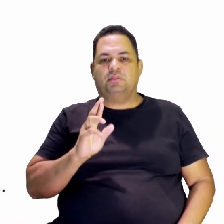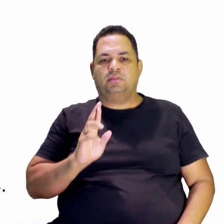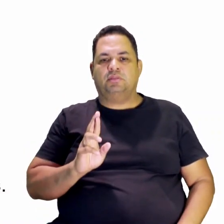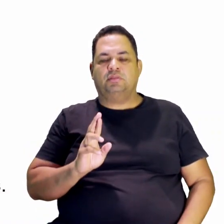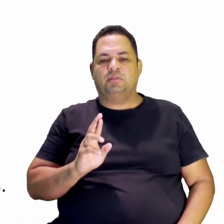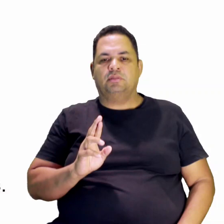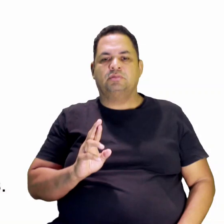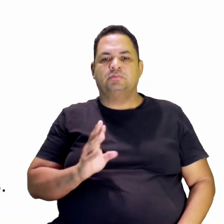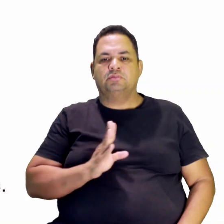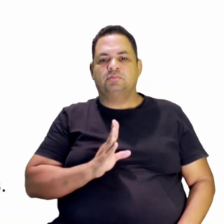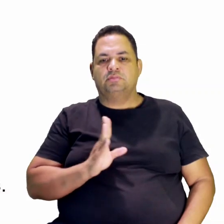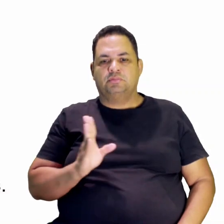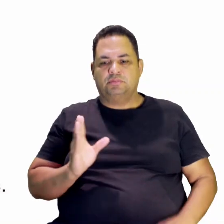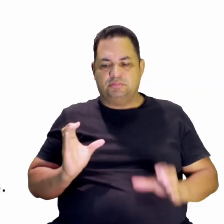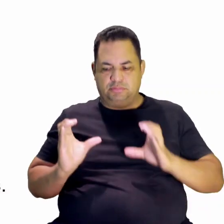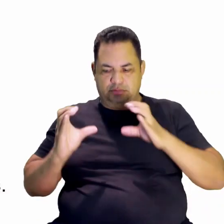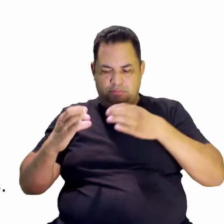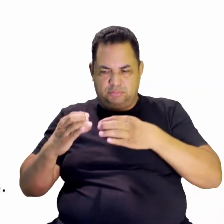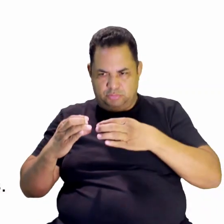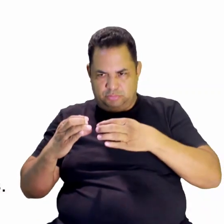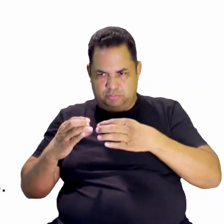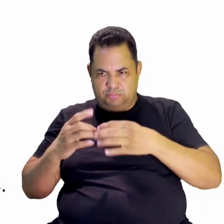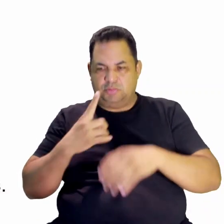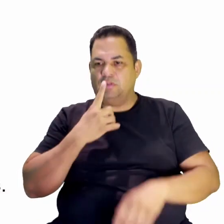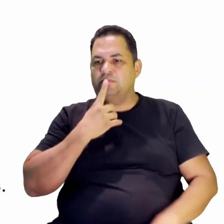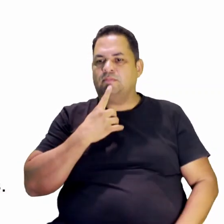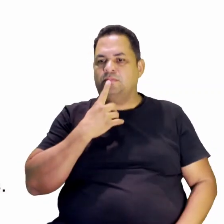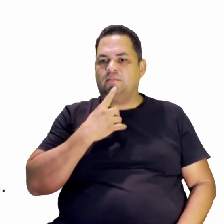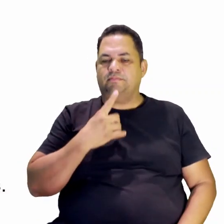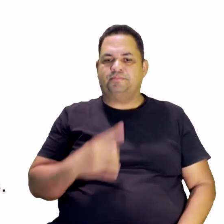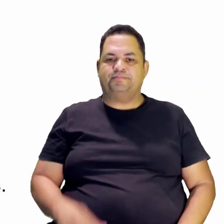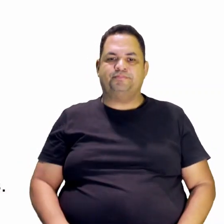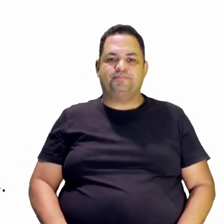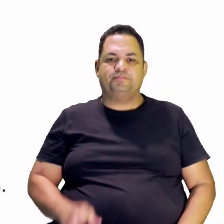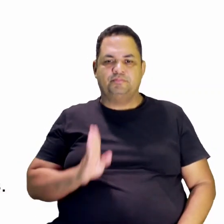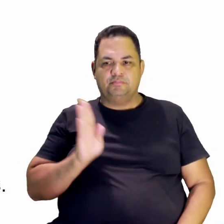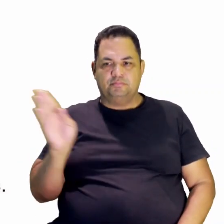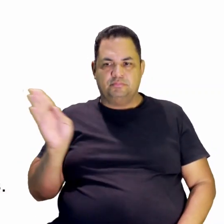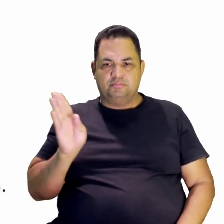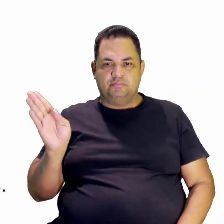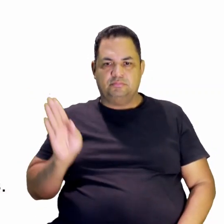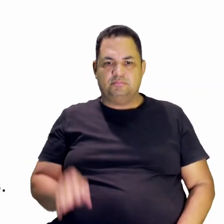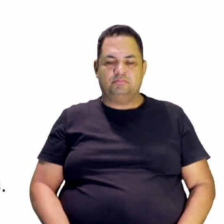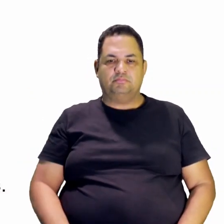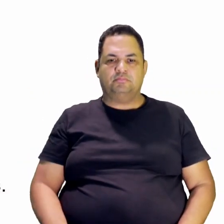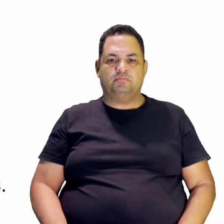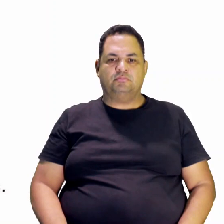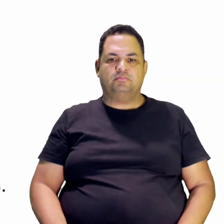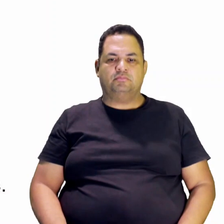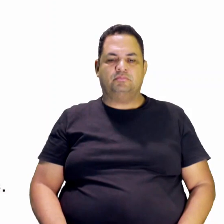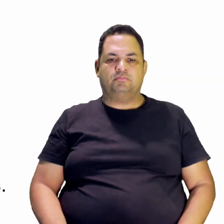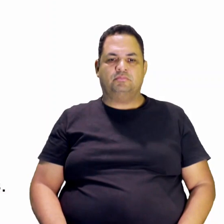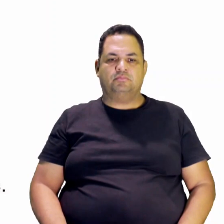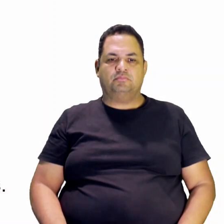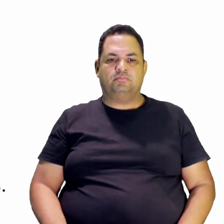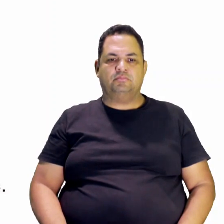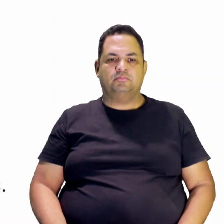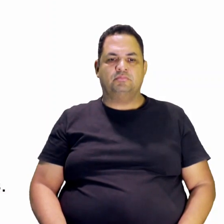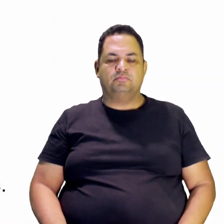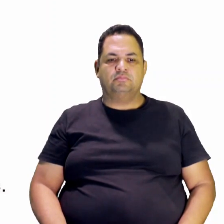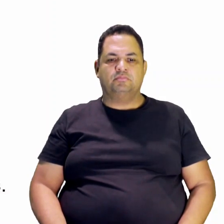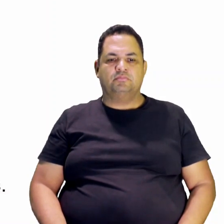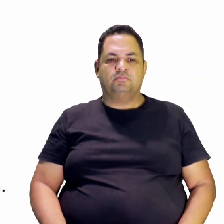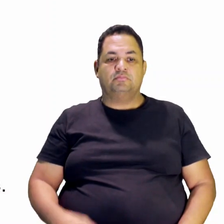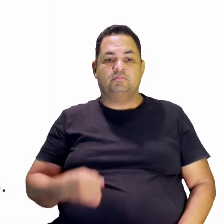sentido e direção da equipe vermelha. Então, apontando para a direita, a direção é a mesma, mas aí o sentido.